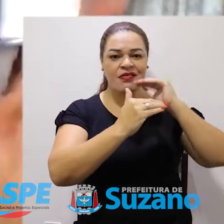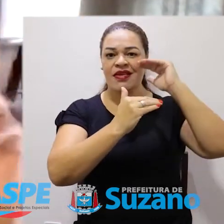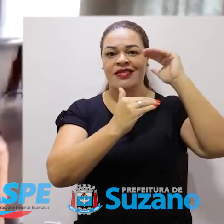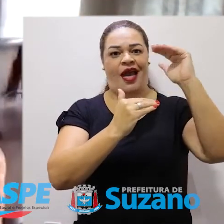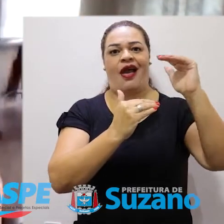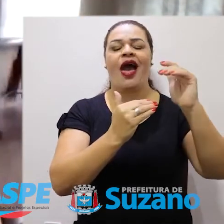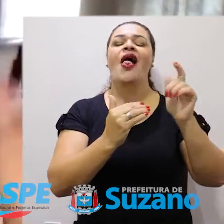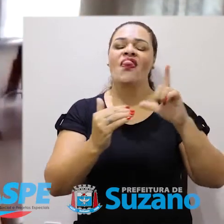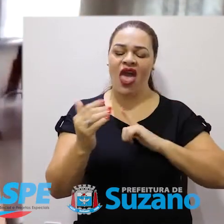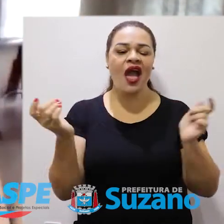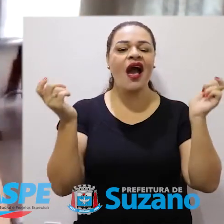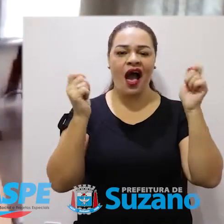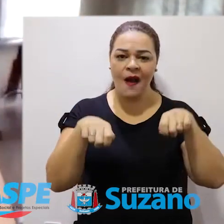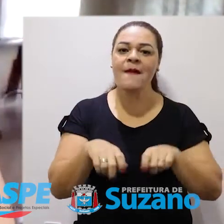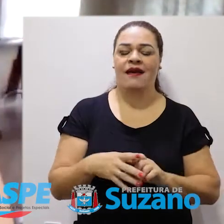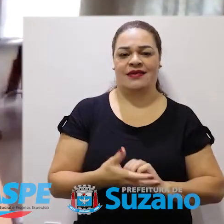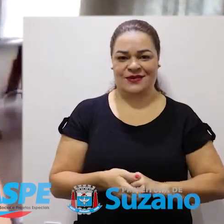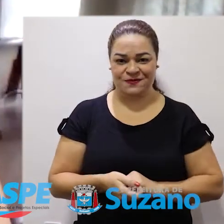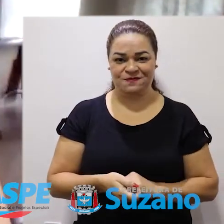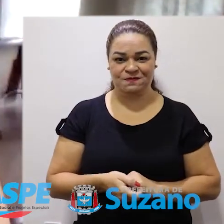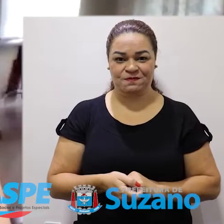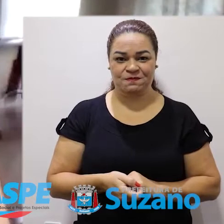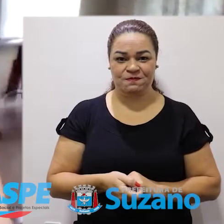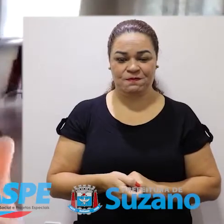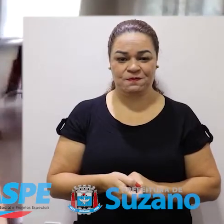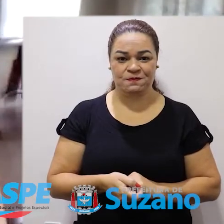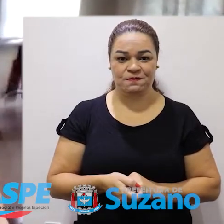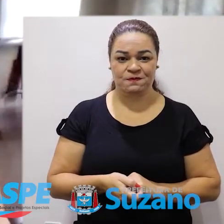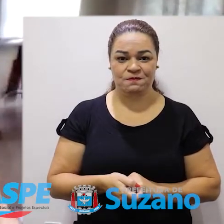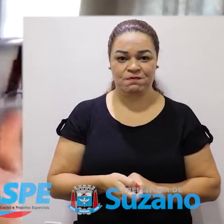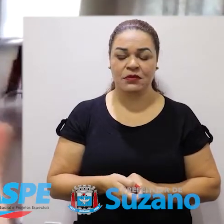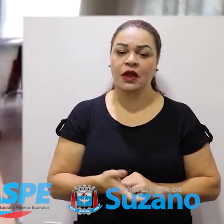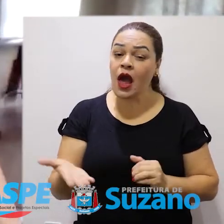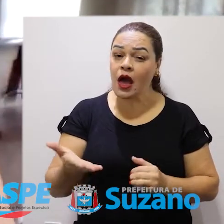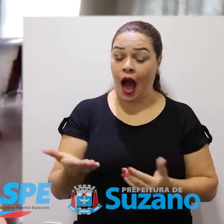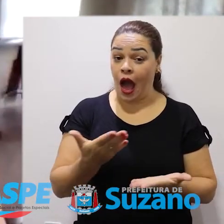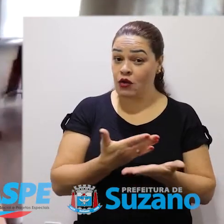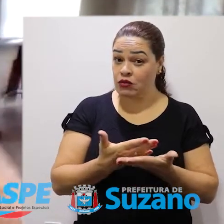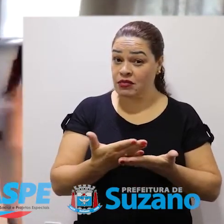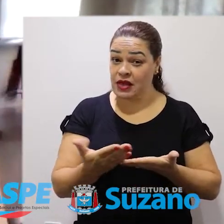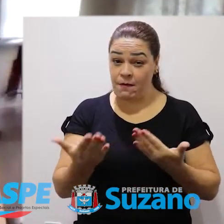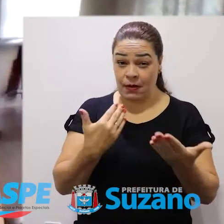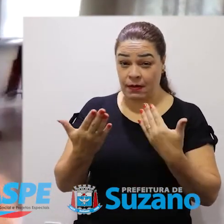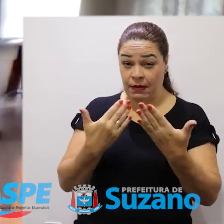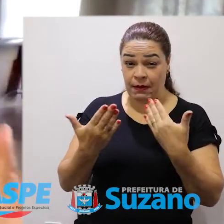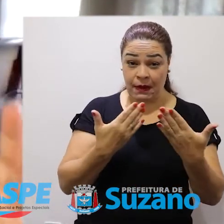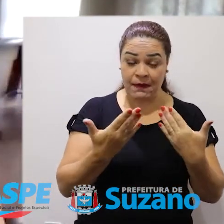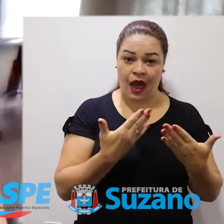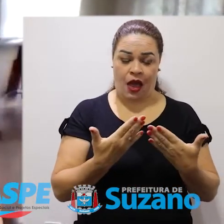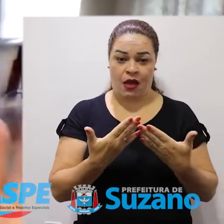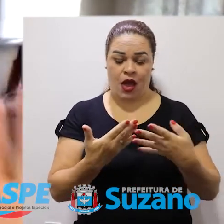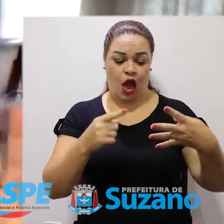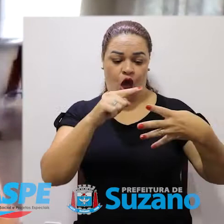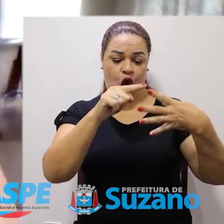da impossibilidade auditiva. Então, para a gente iniciar a conversa, né,